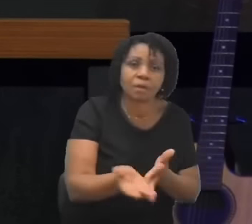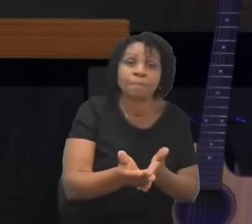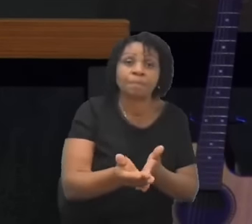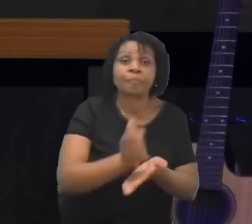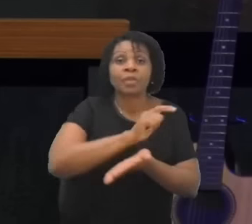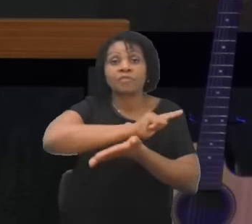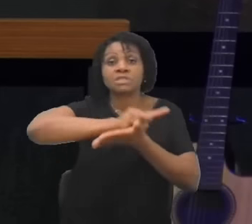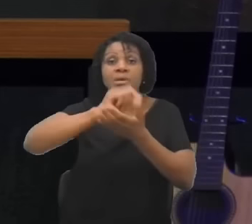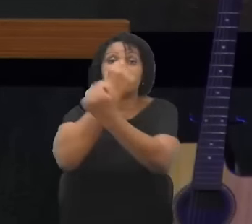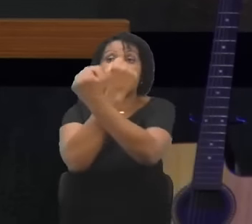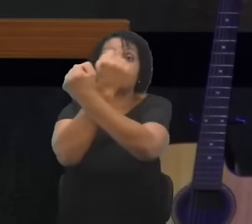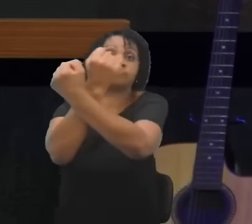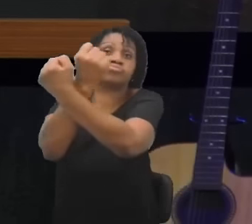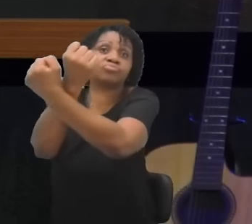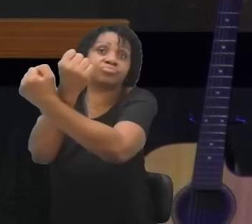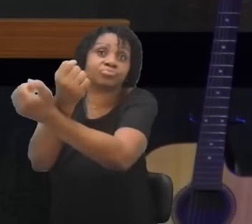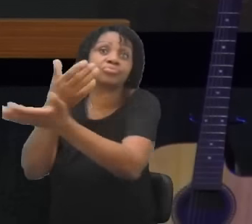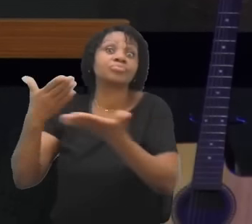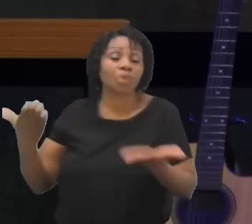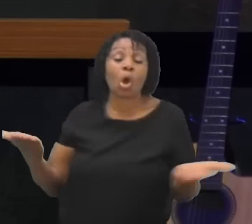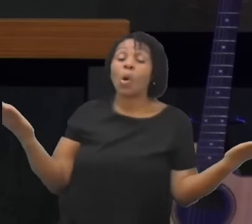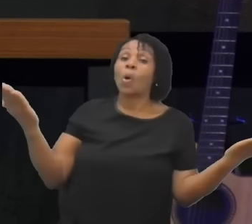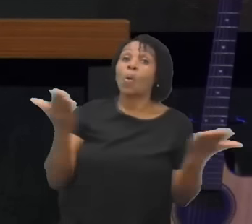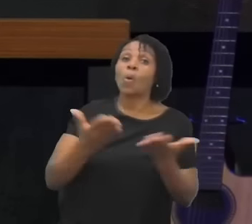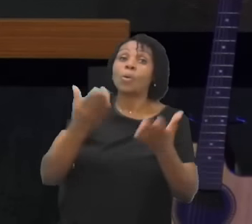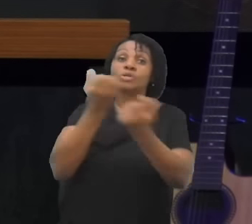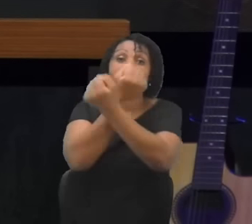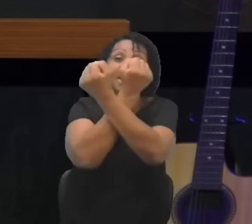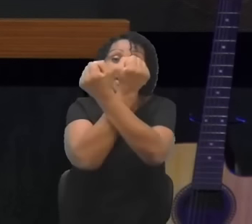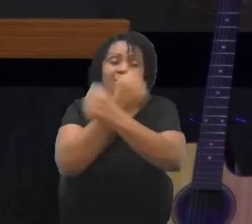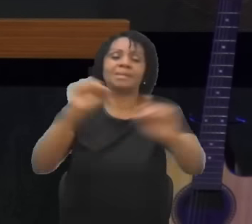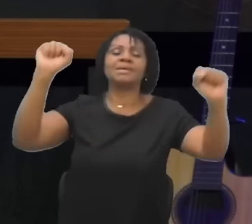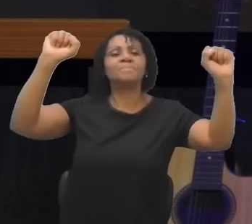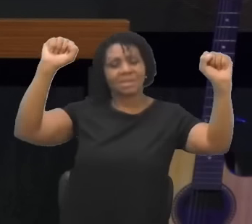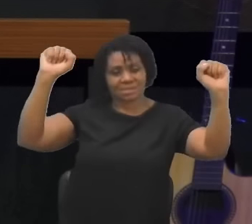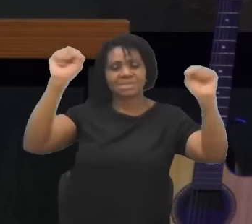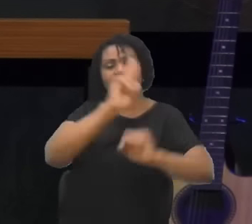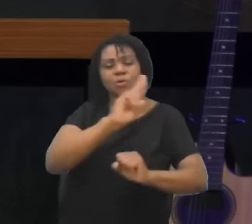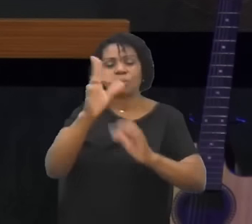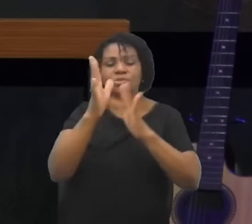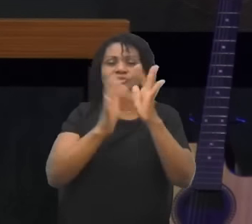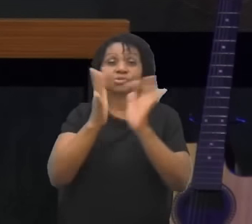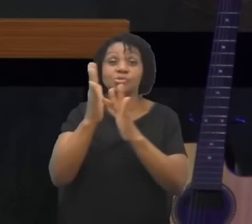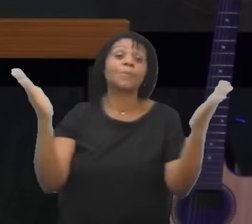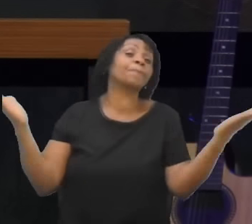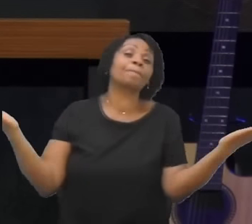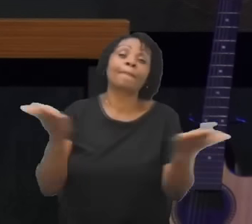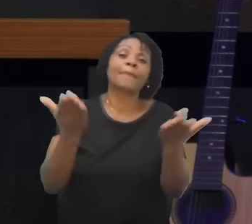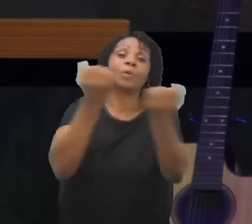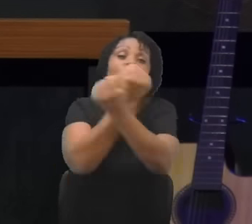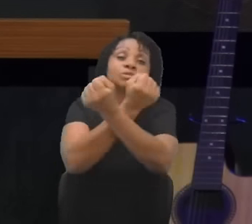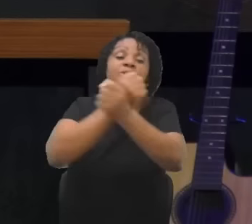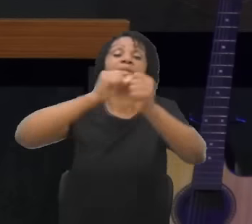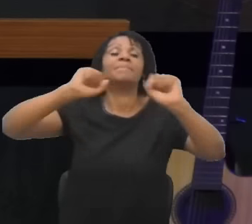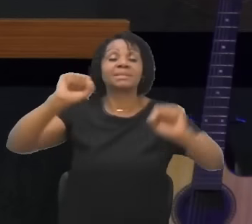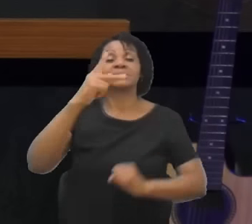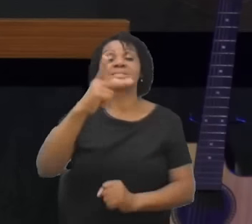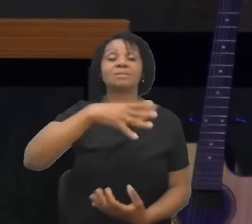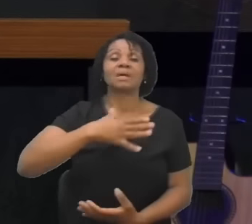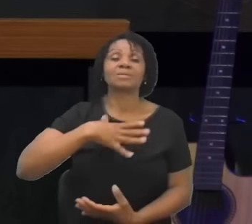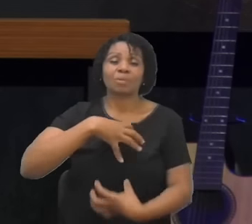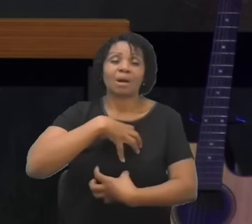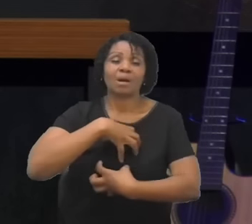com algemas. Mas eu digo que hoje é dia de libertação. Hoje é dia de libertação na tua